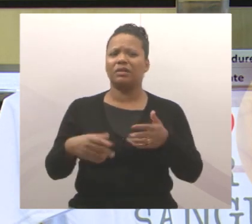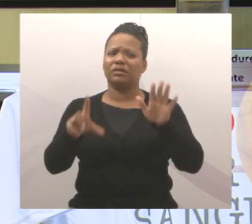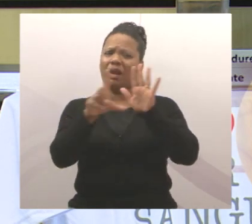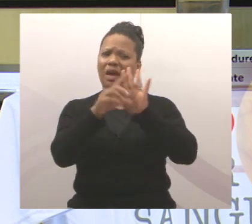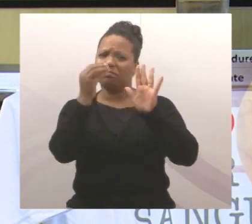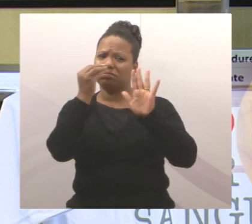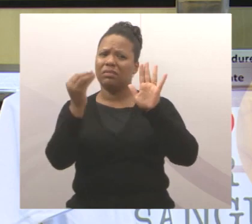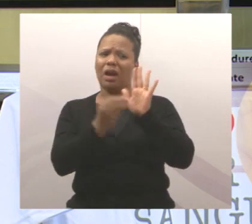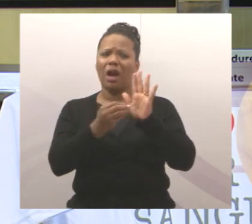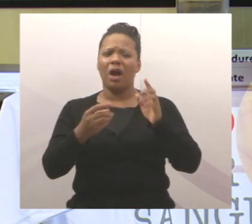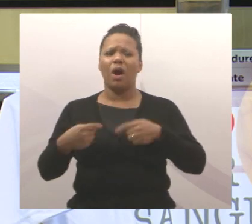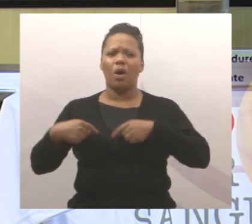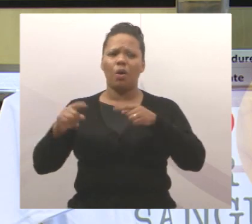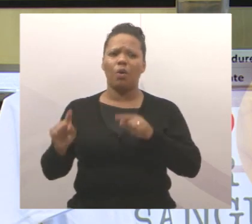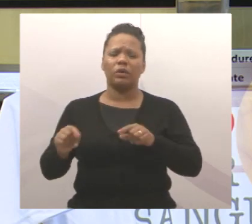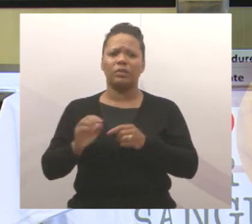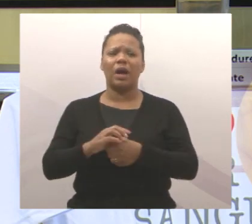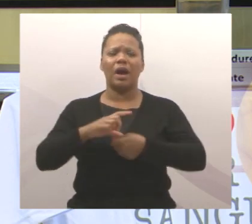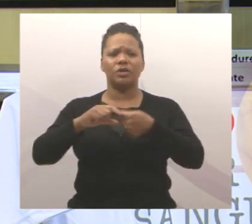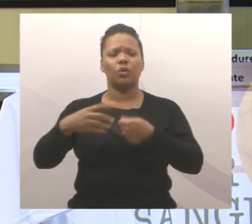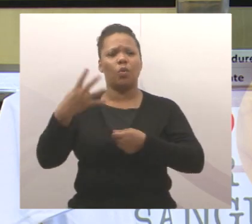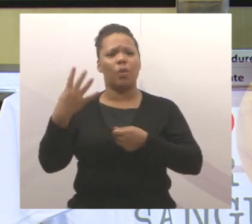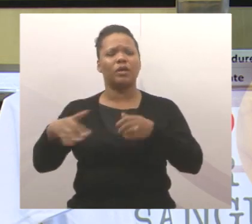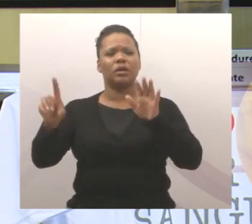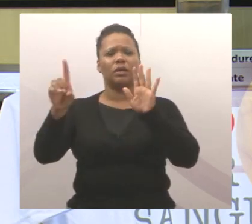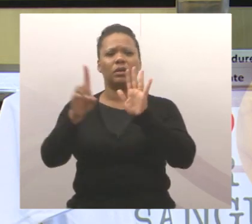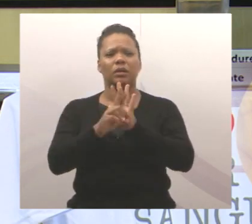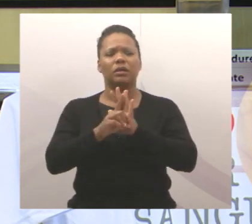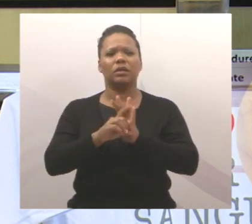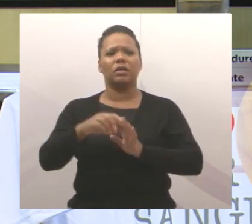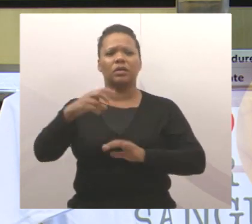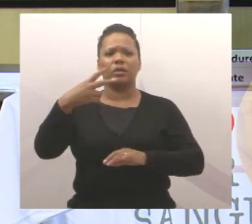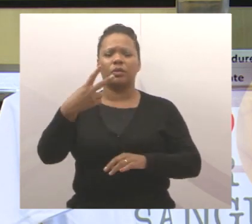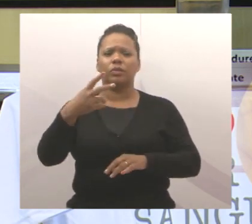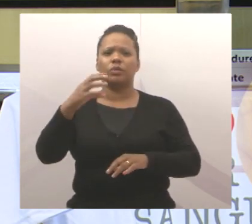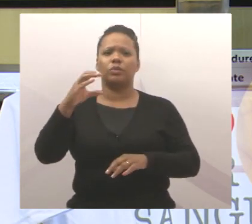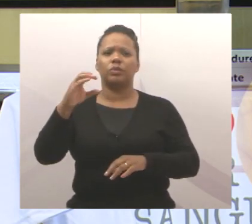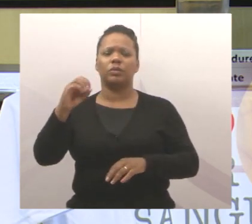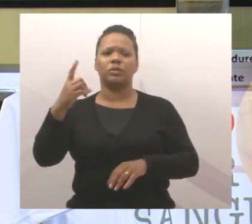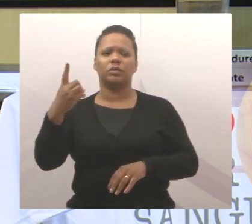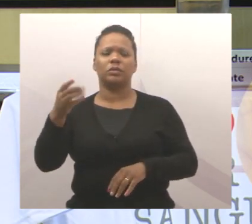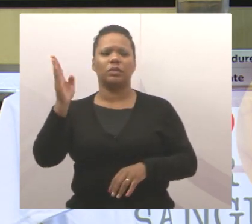político-administrativas estão elencadas no artigo 4º do Decreto-Lei número